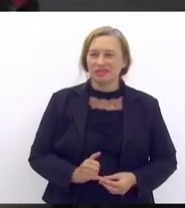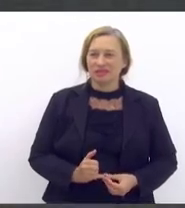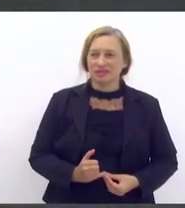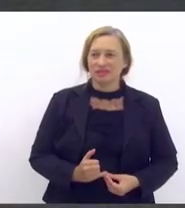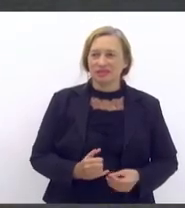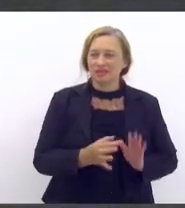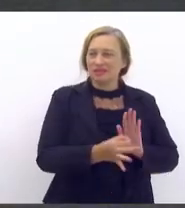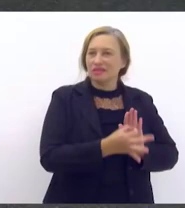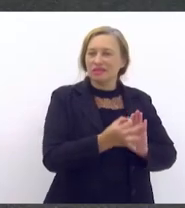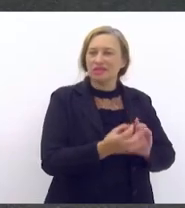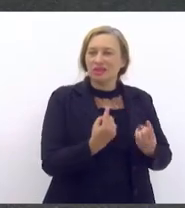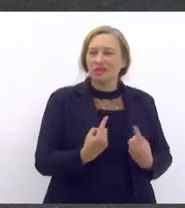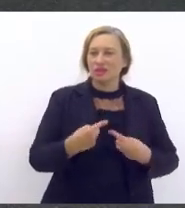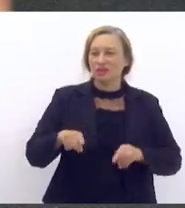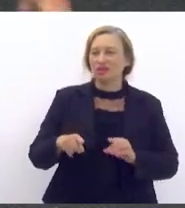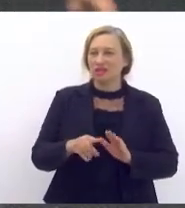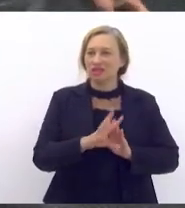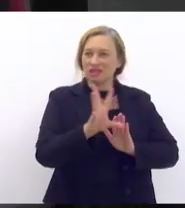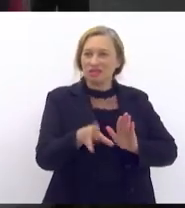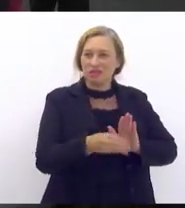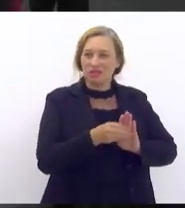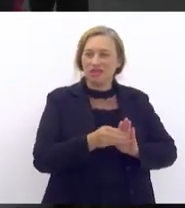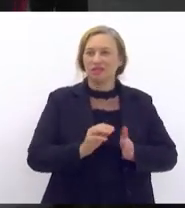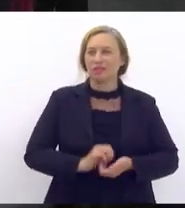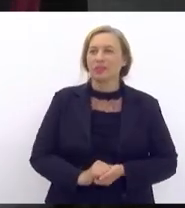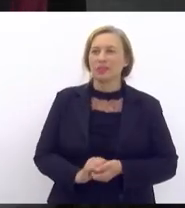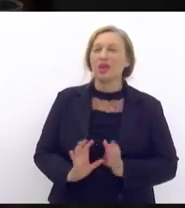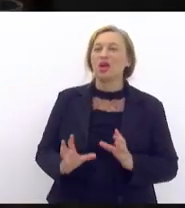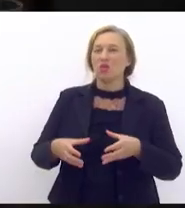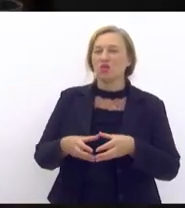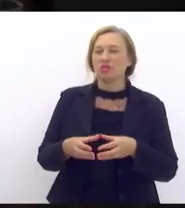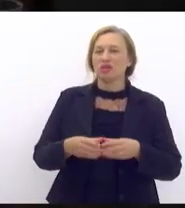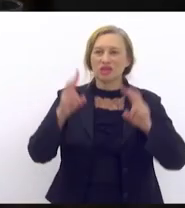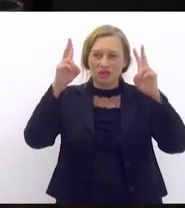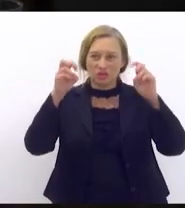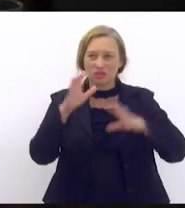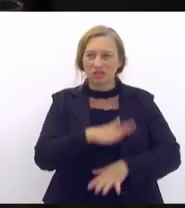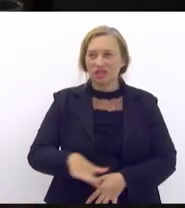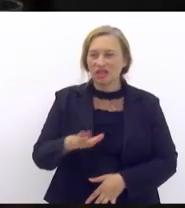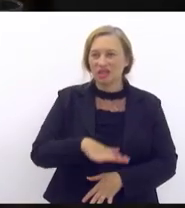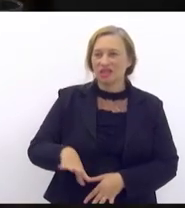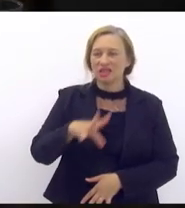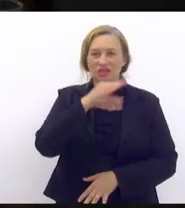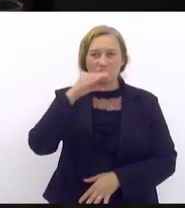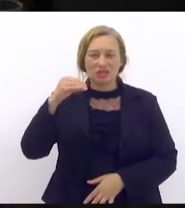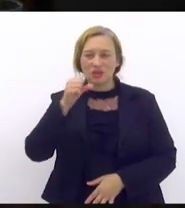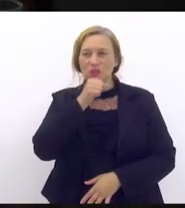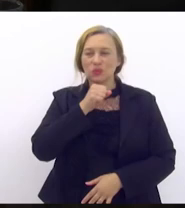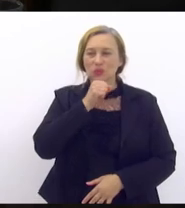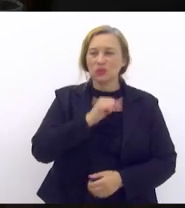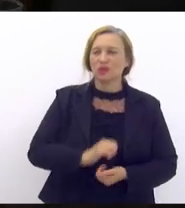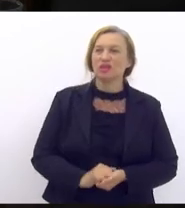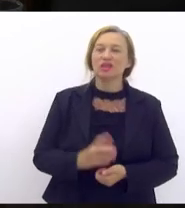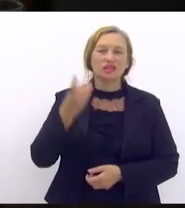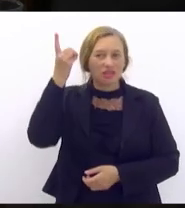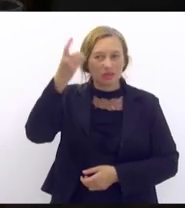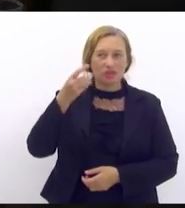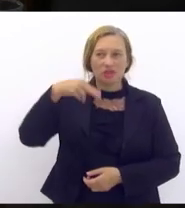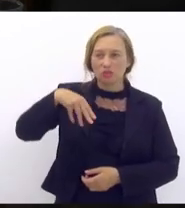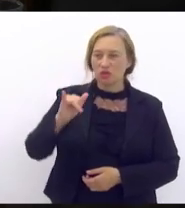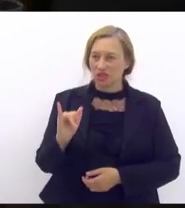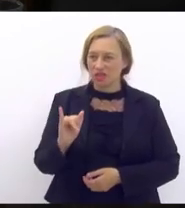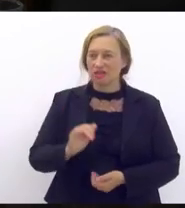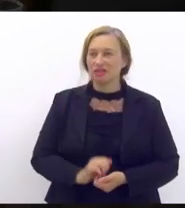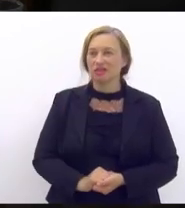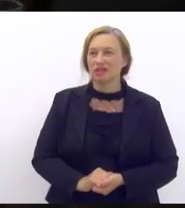Parecer contrário às emendas. Pela Comissão de Assuntos da Criança, Adolescente e do Idoso, deputado Munir